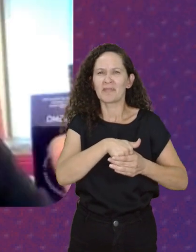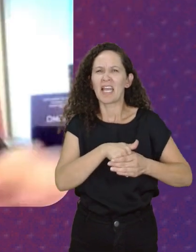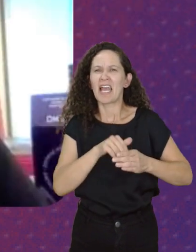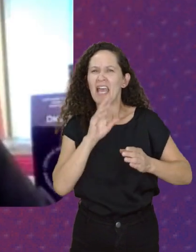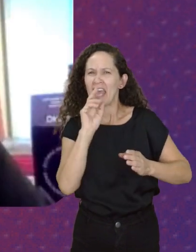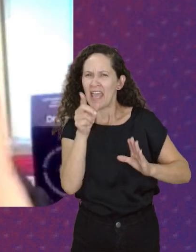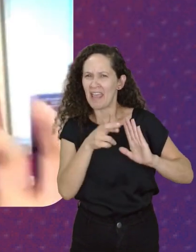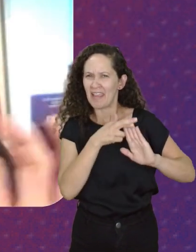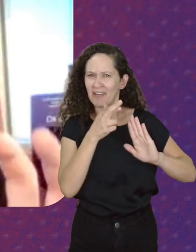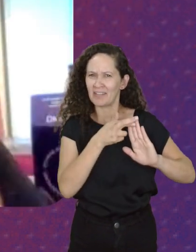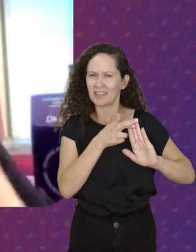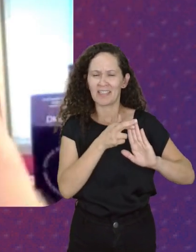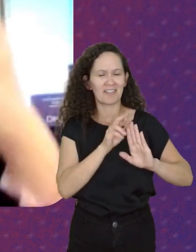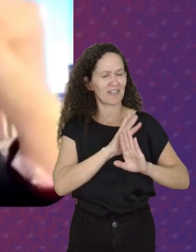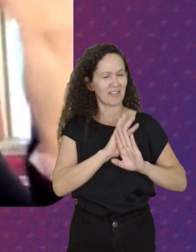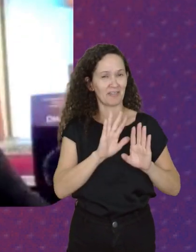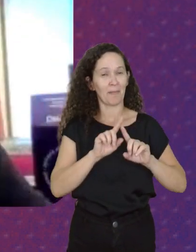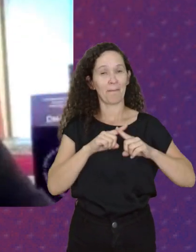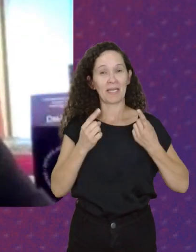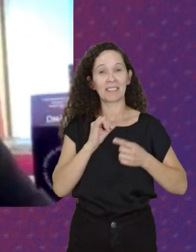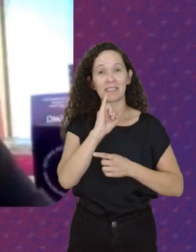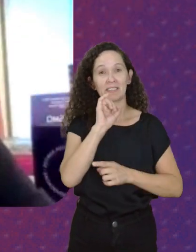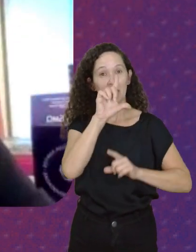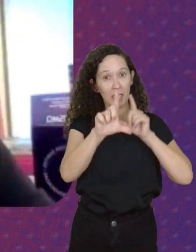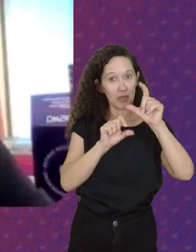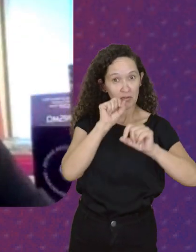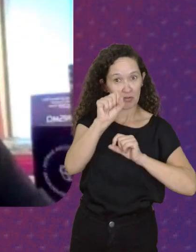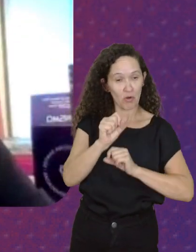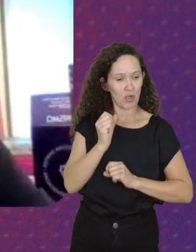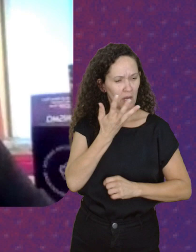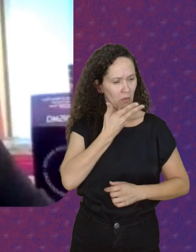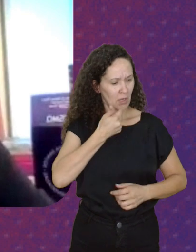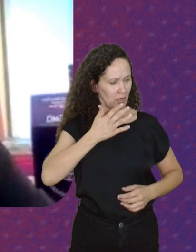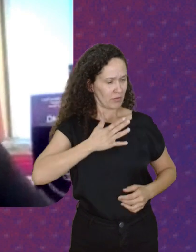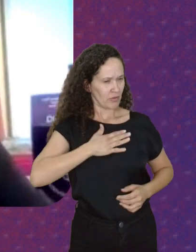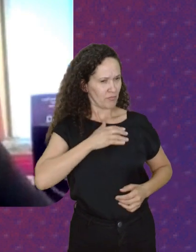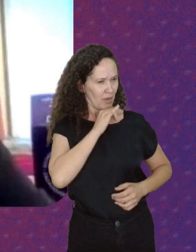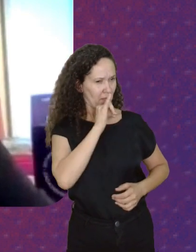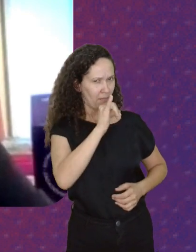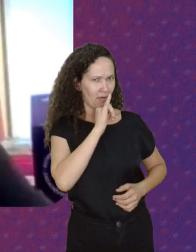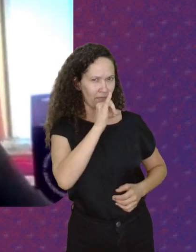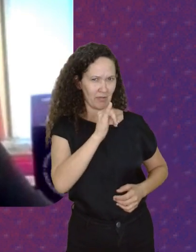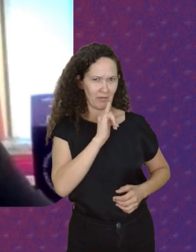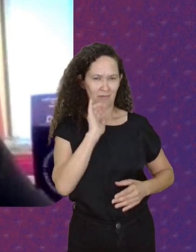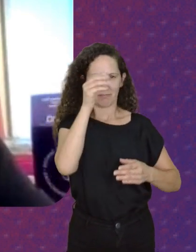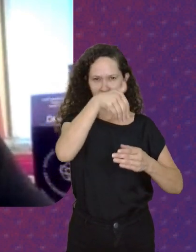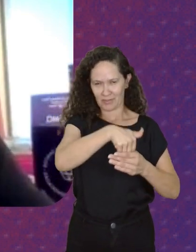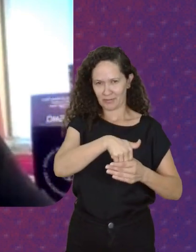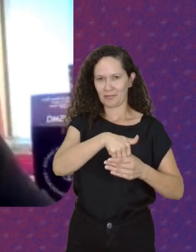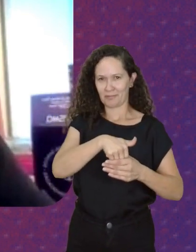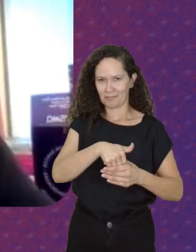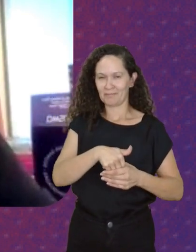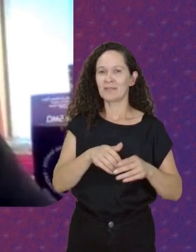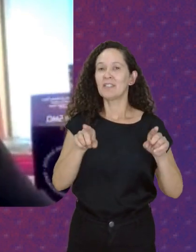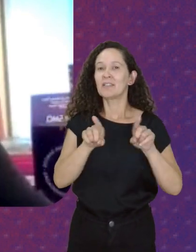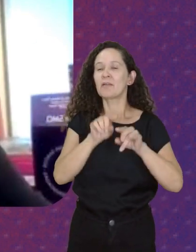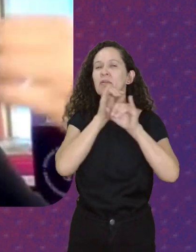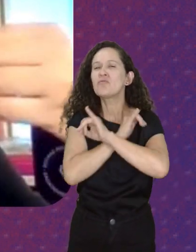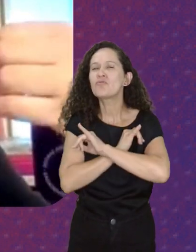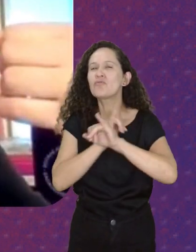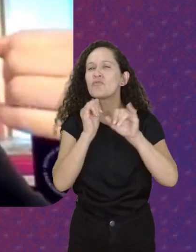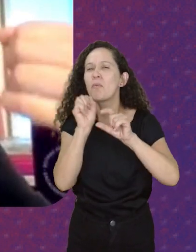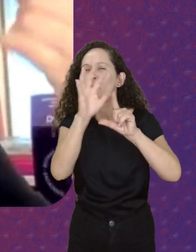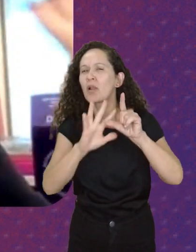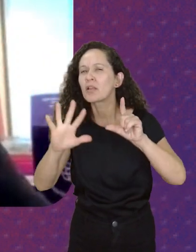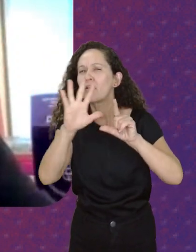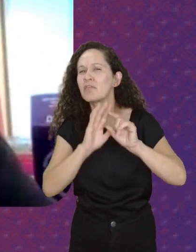se. Todavia, a opção pela exaltação de qualidades próprias para o exercício do mandato, assim como a divulgação de plataformas